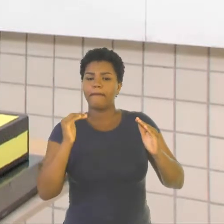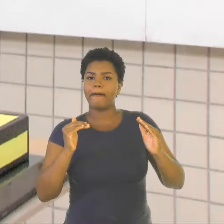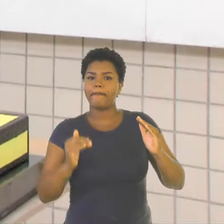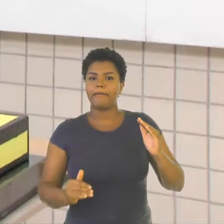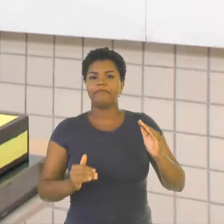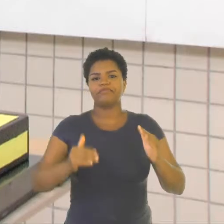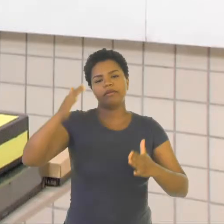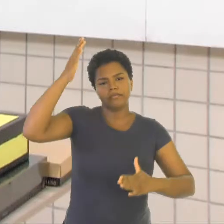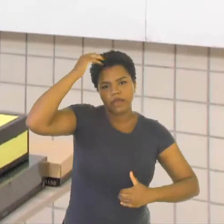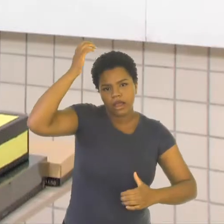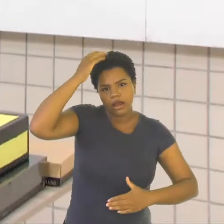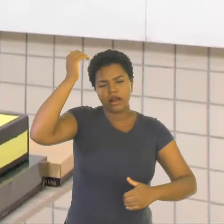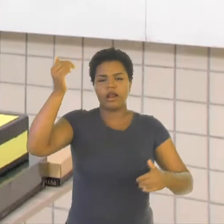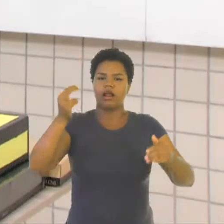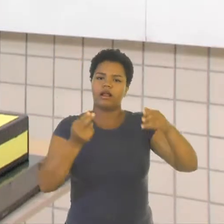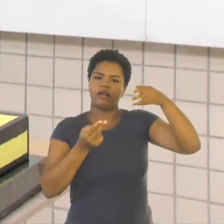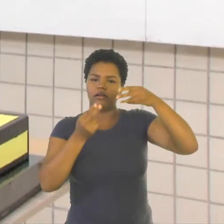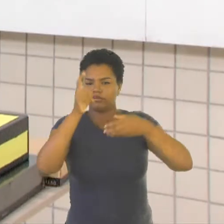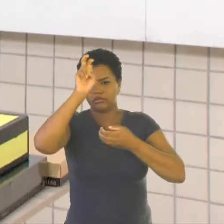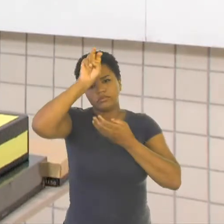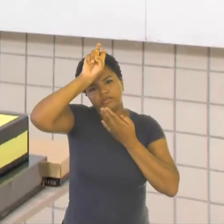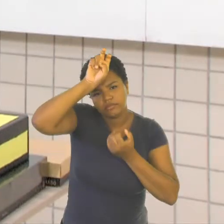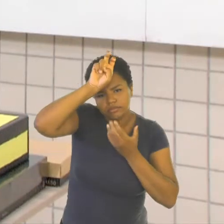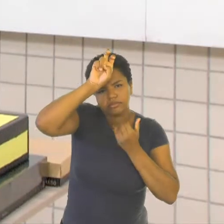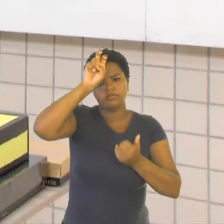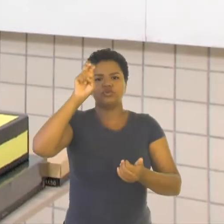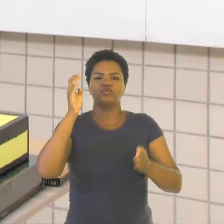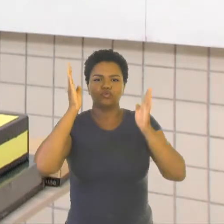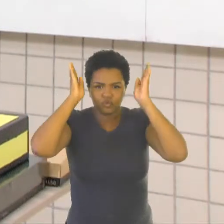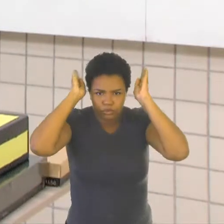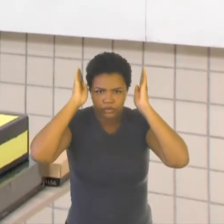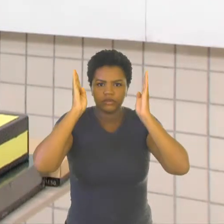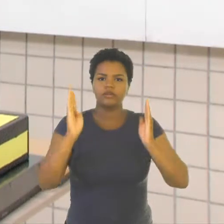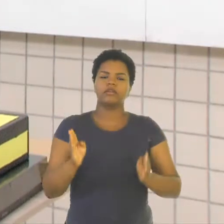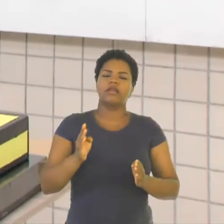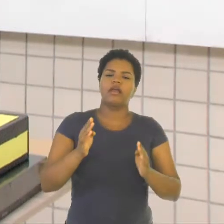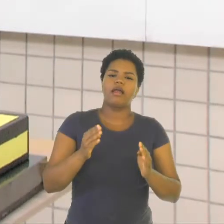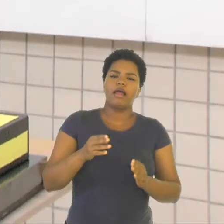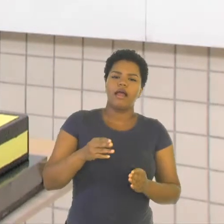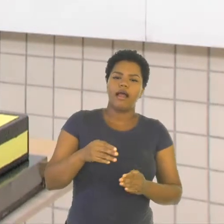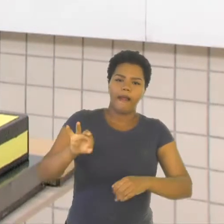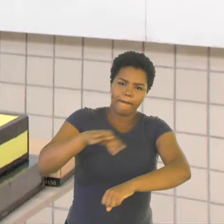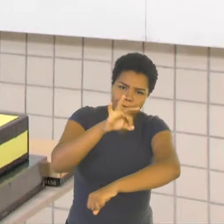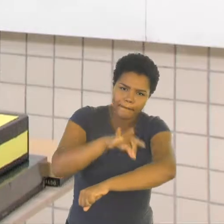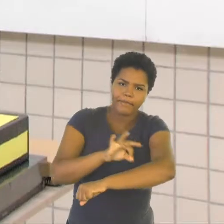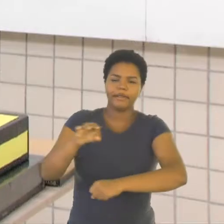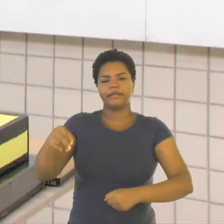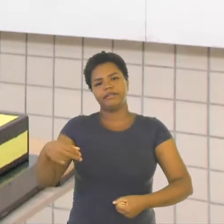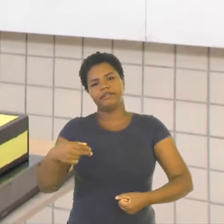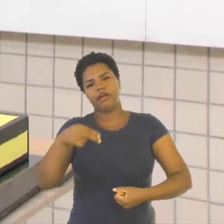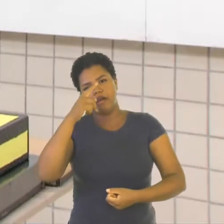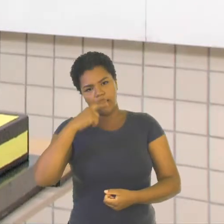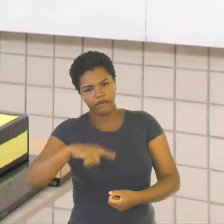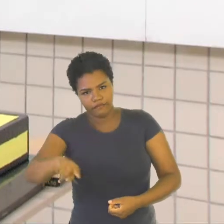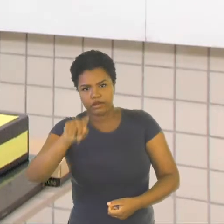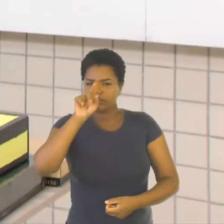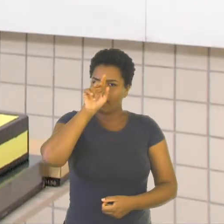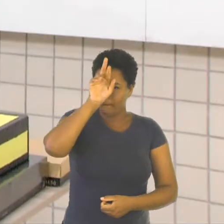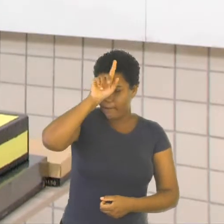o jumento, a abelha, elefante, um monte de personagem, né? Barata e